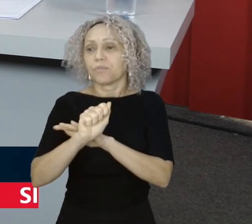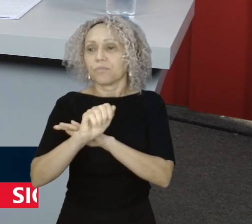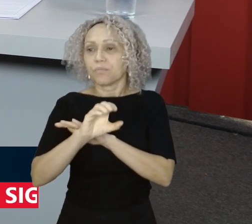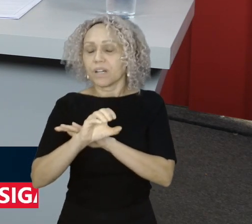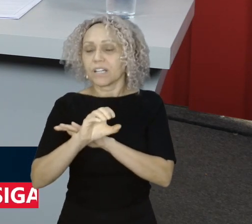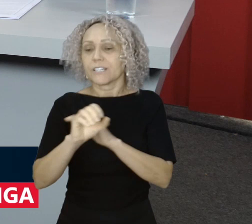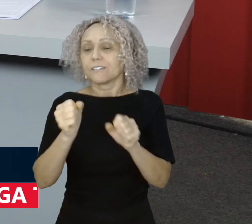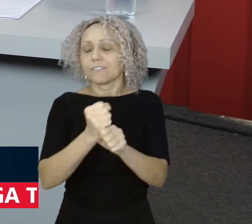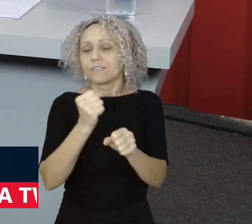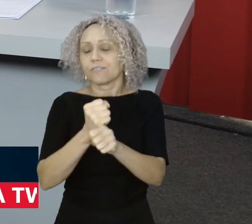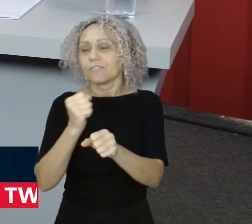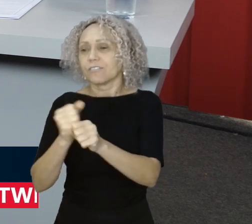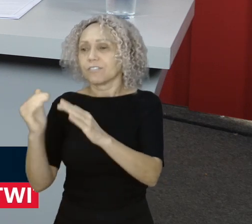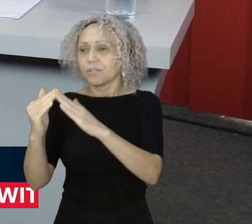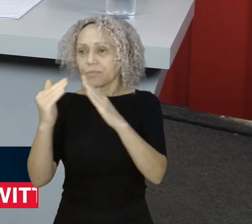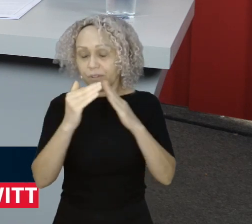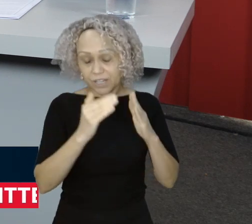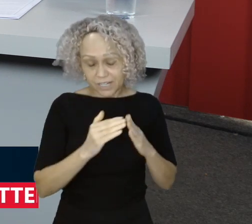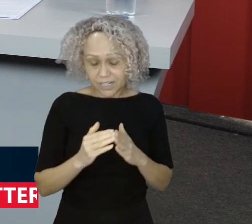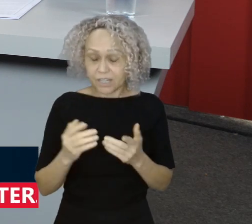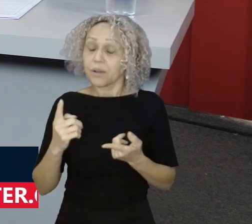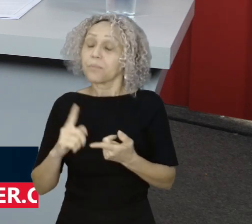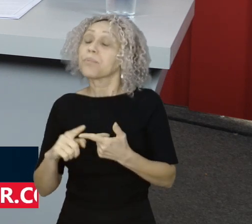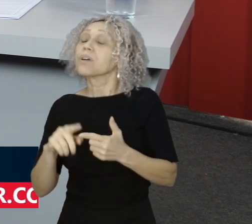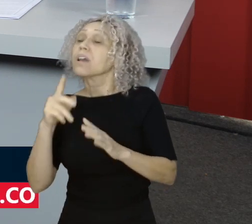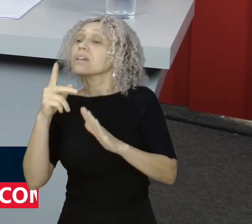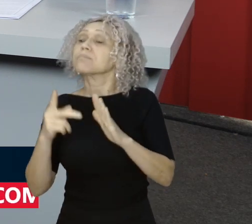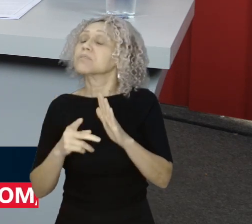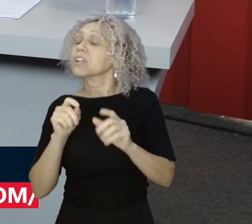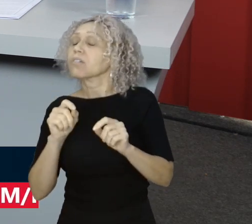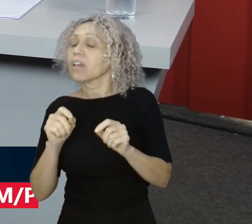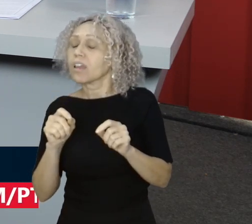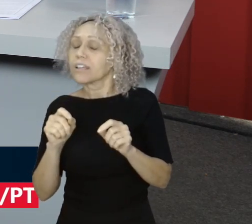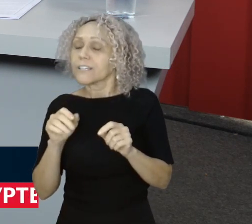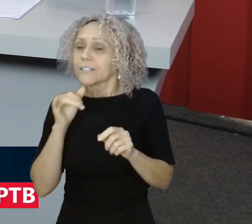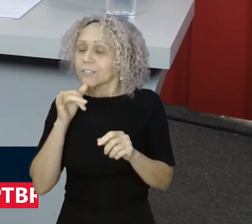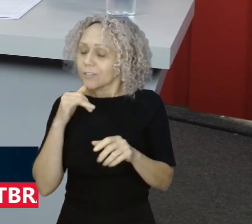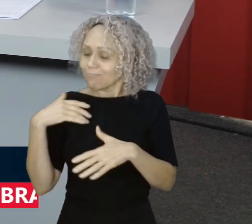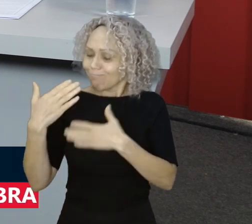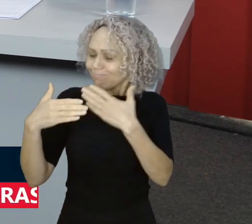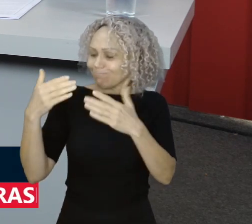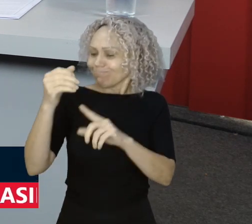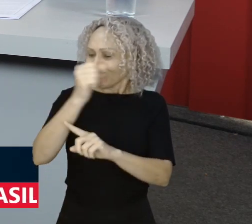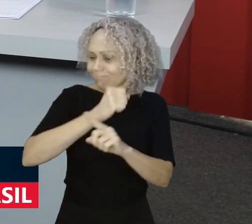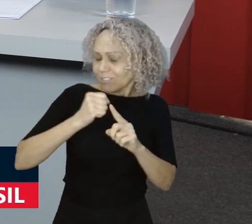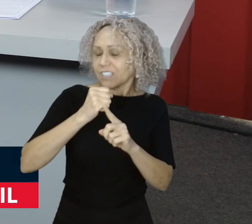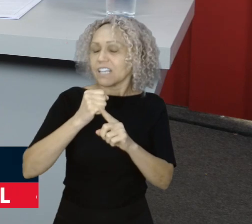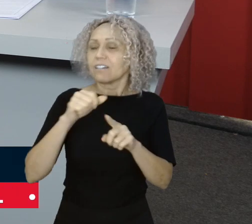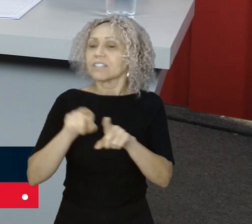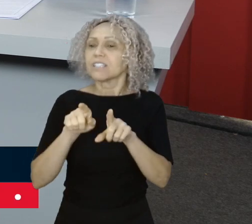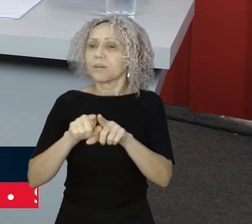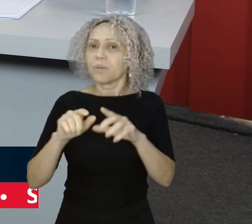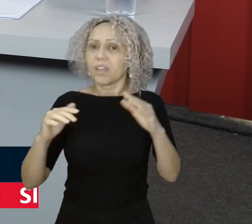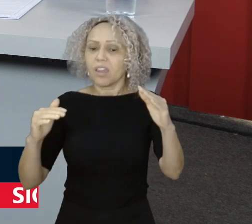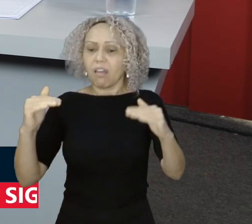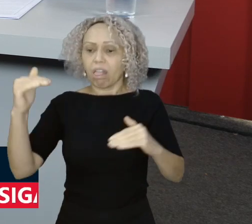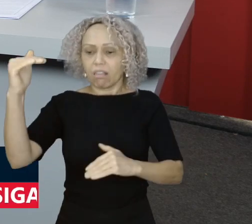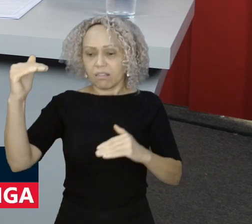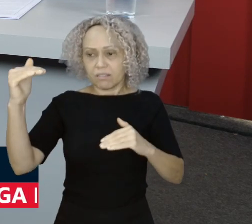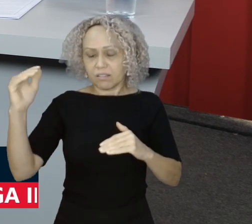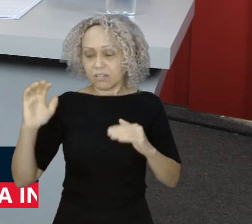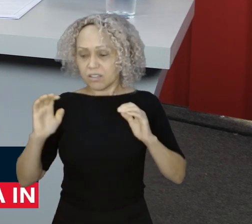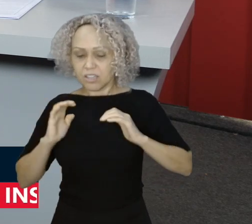desenvolvimento social e redução das desigualdades, deputado? E por que o PAC é uma política eficaz para promover